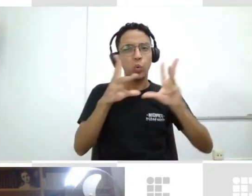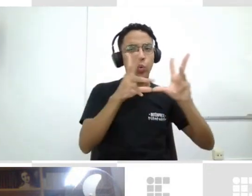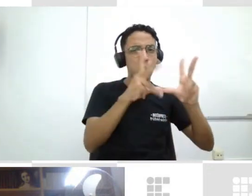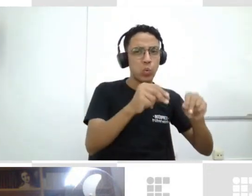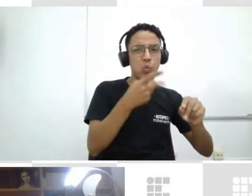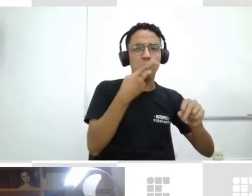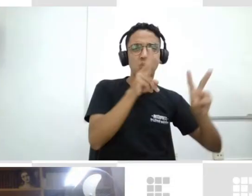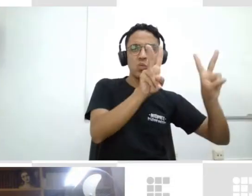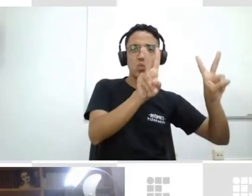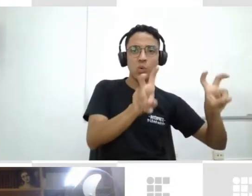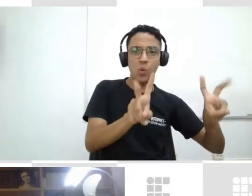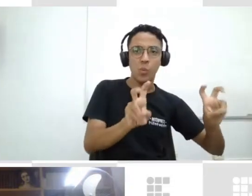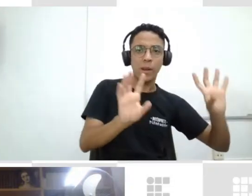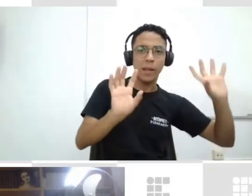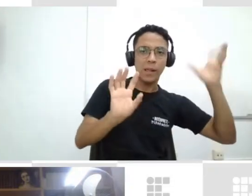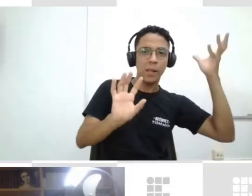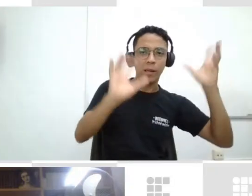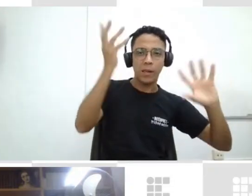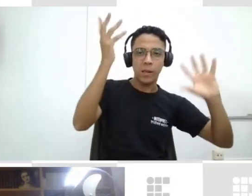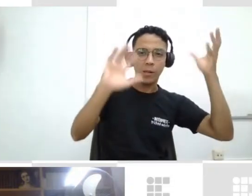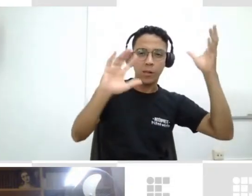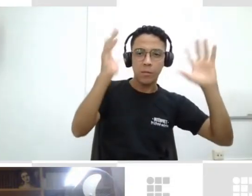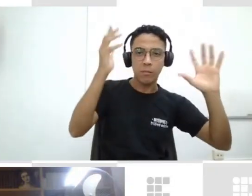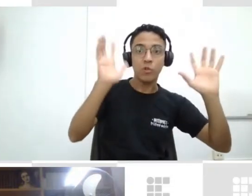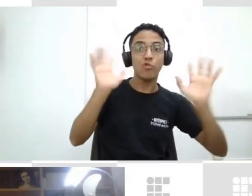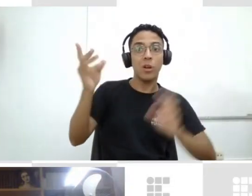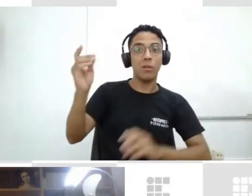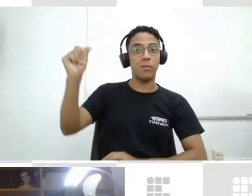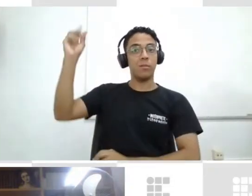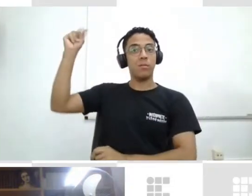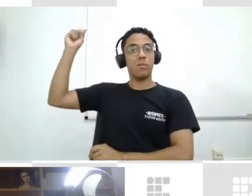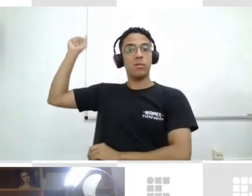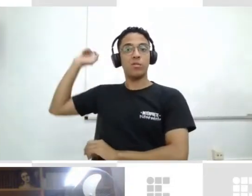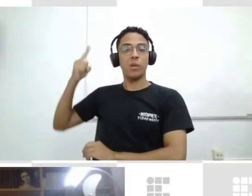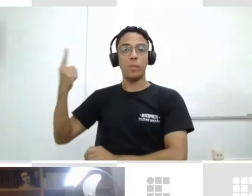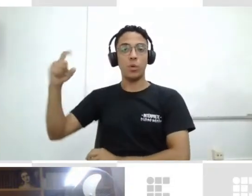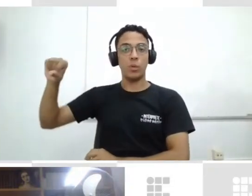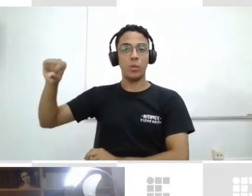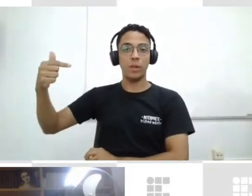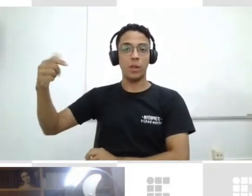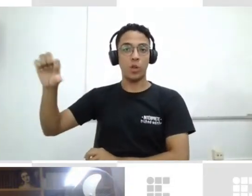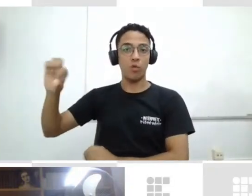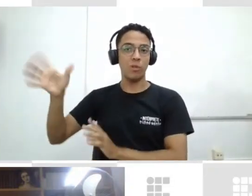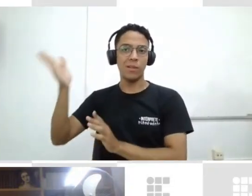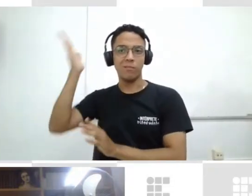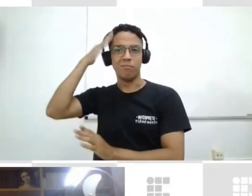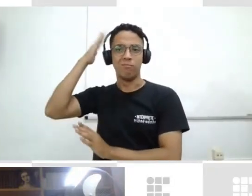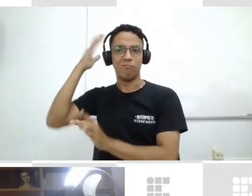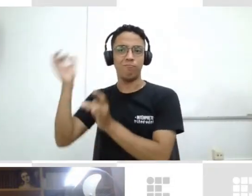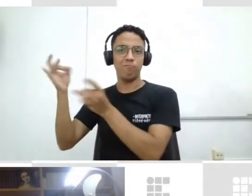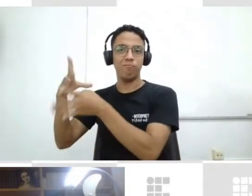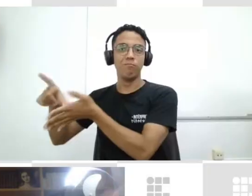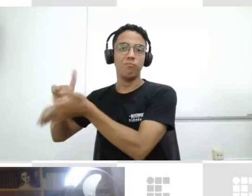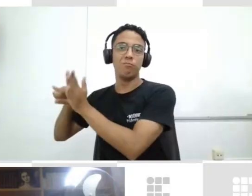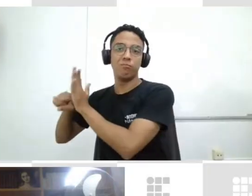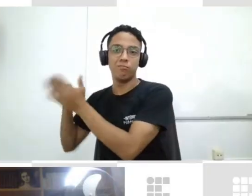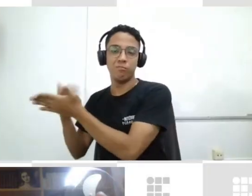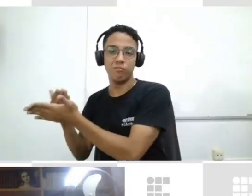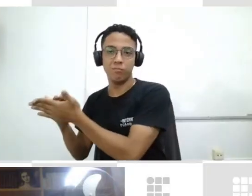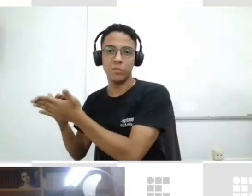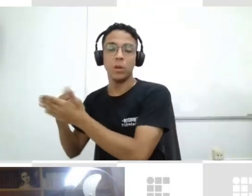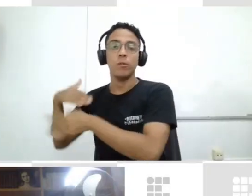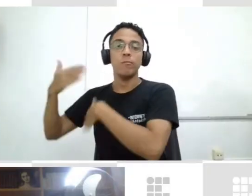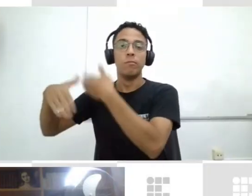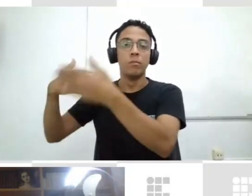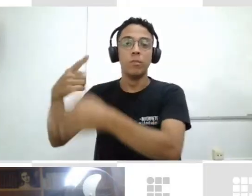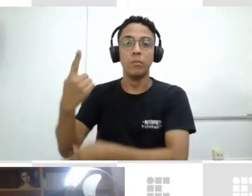essencial nós sabemos hoje sobre a questão climática já era sabido em 1979. Em 1988, saiu, o James Hansen